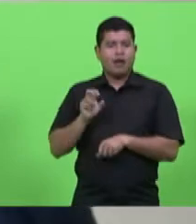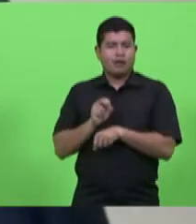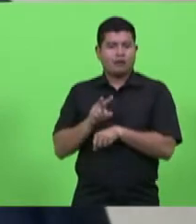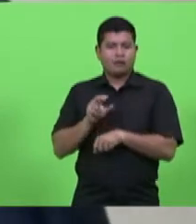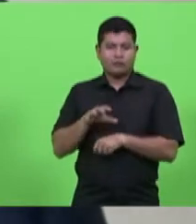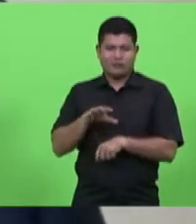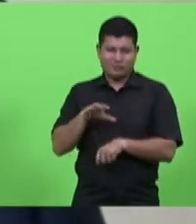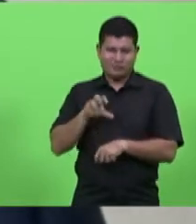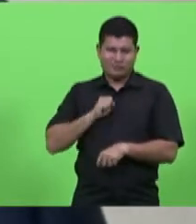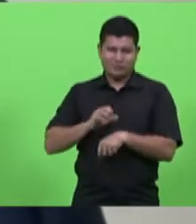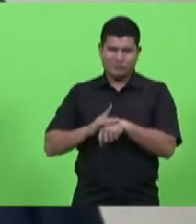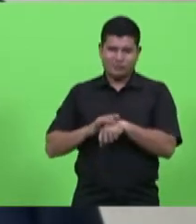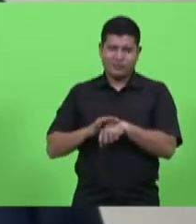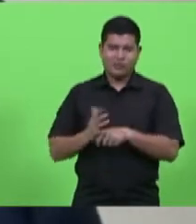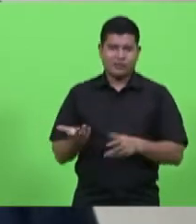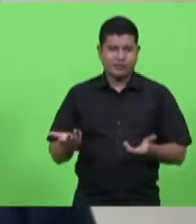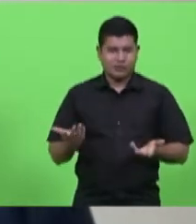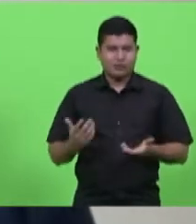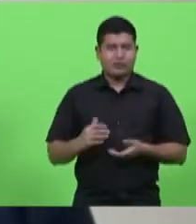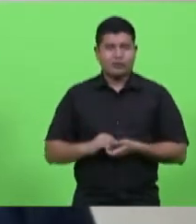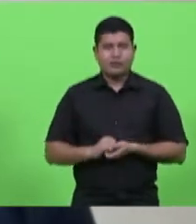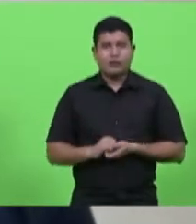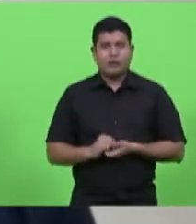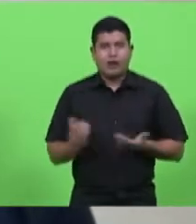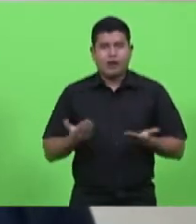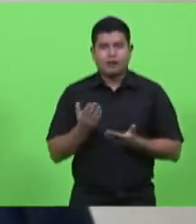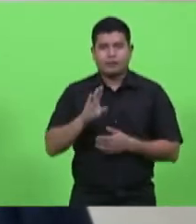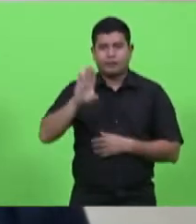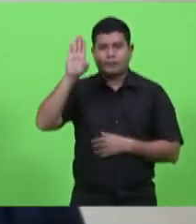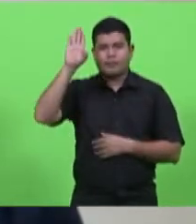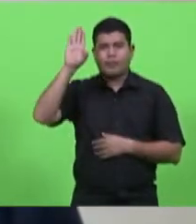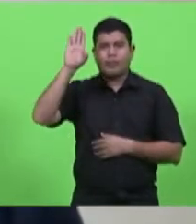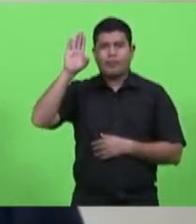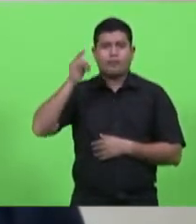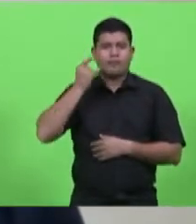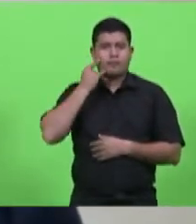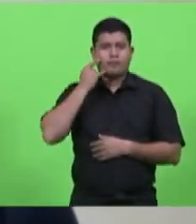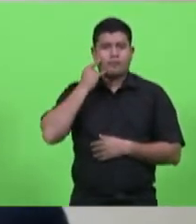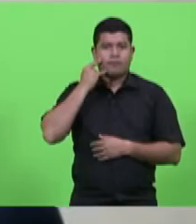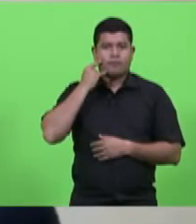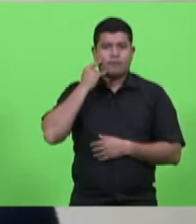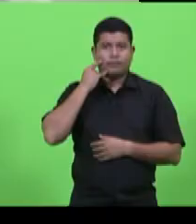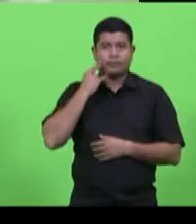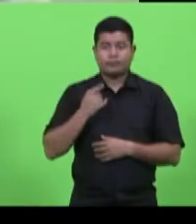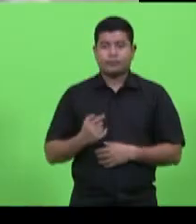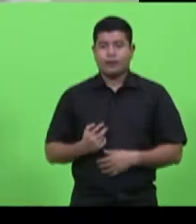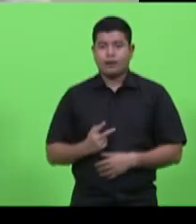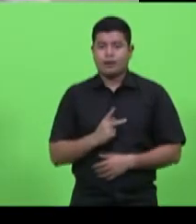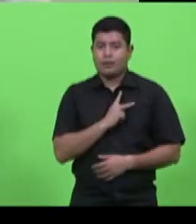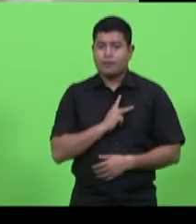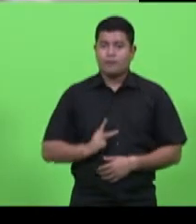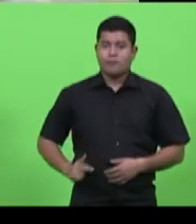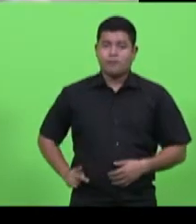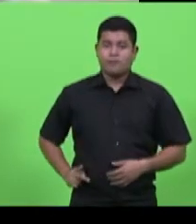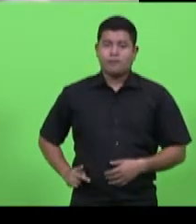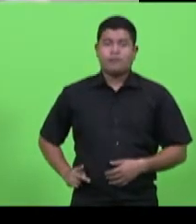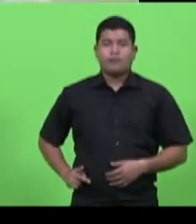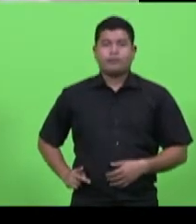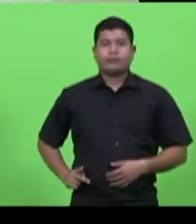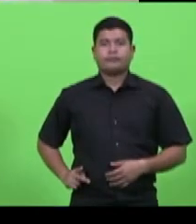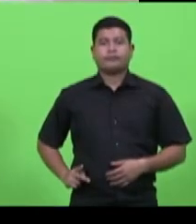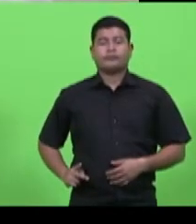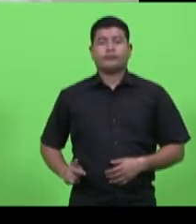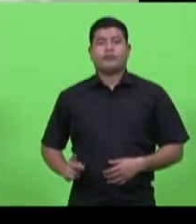presidente. Deputado Mauro de Nadal e depois o deputado Sérgio Mota. Obrigado, senhor presidente. Senhor presidente, senhores deputados,